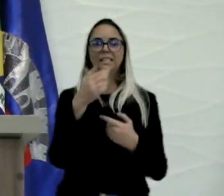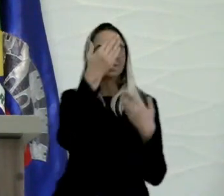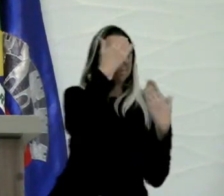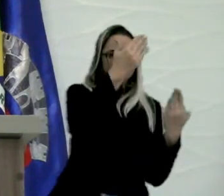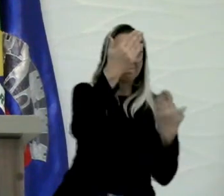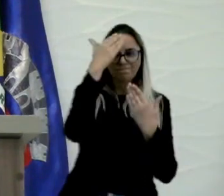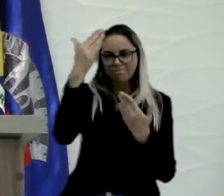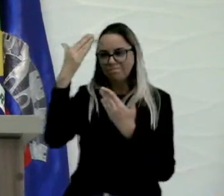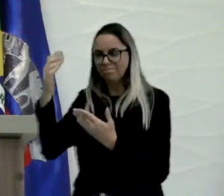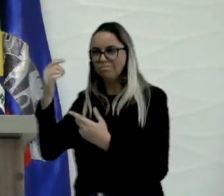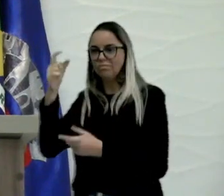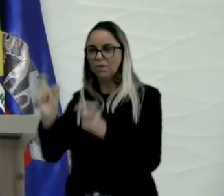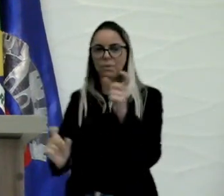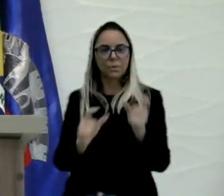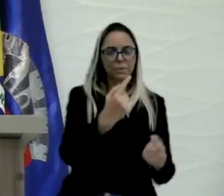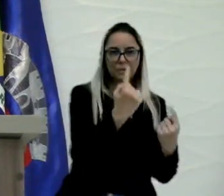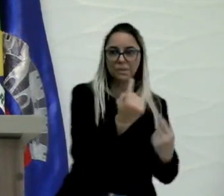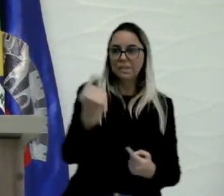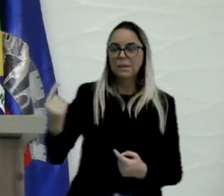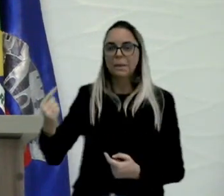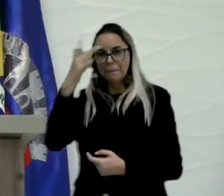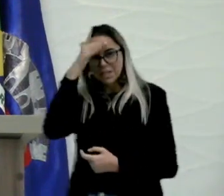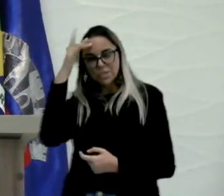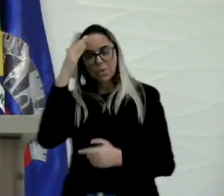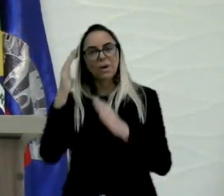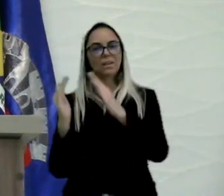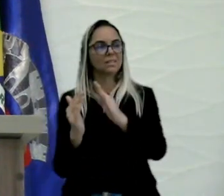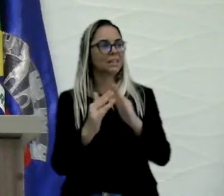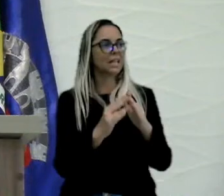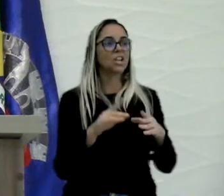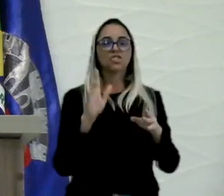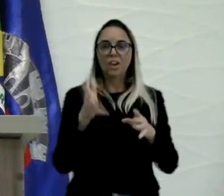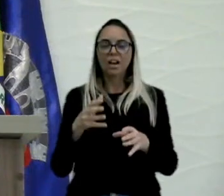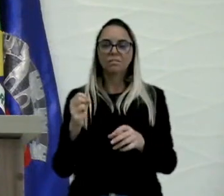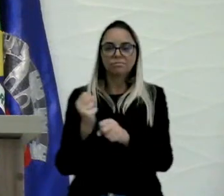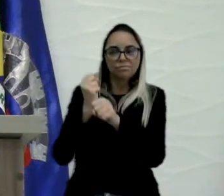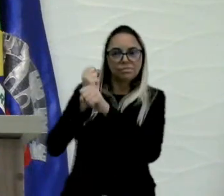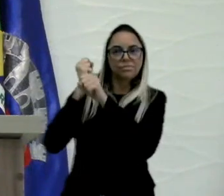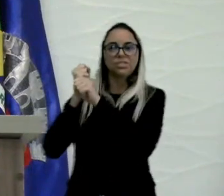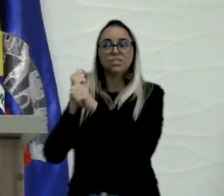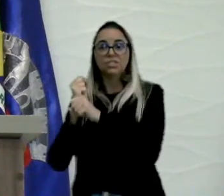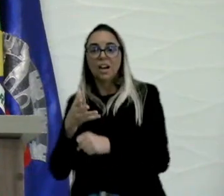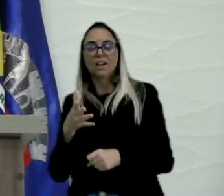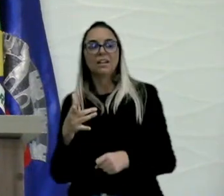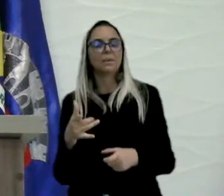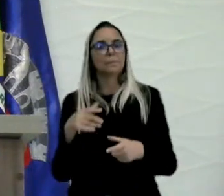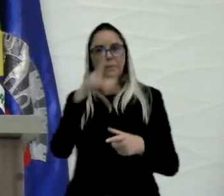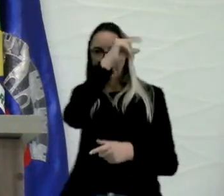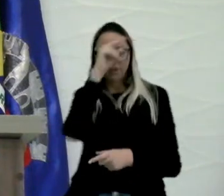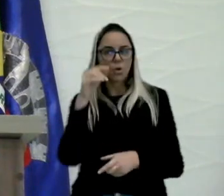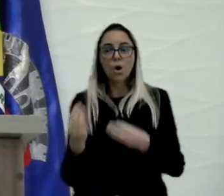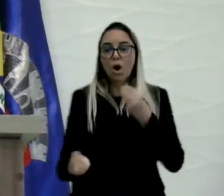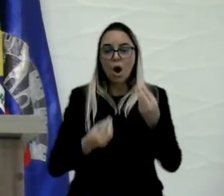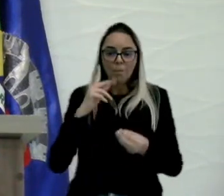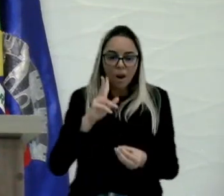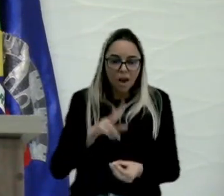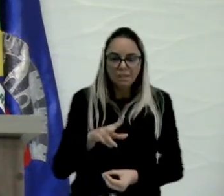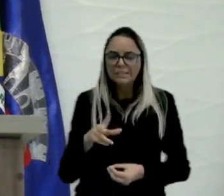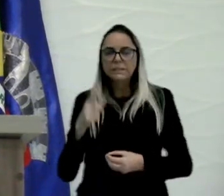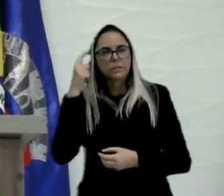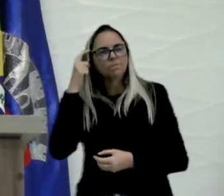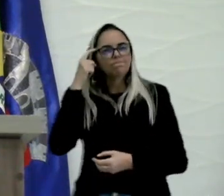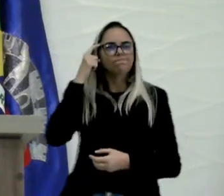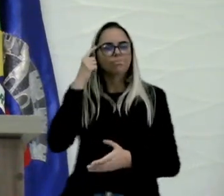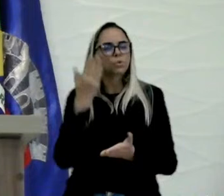procedendo né foi feito um estudo com a engenharia da Prefeitura de como é que se faz esse essa rede para interligar uma na